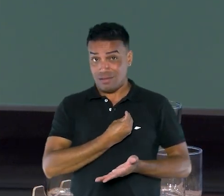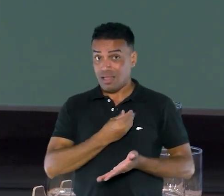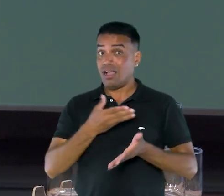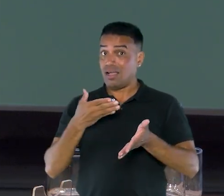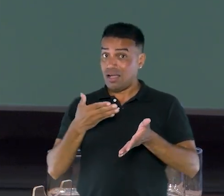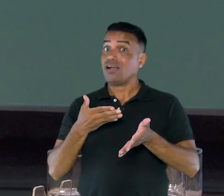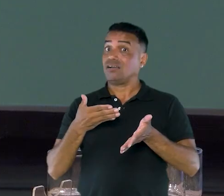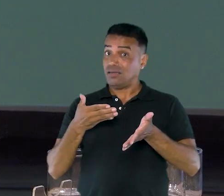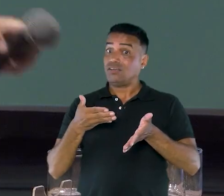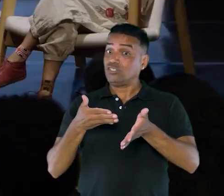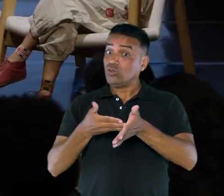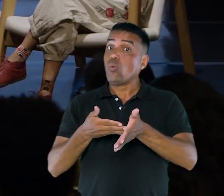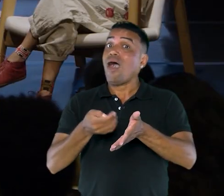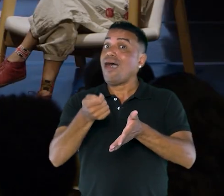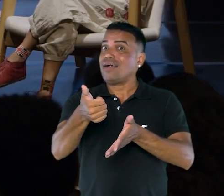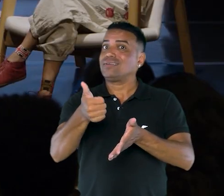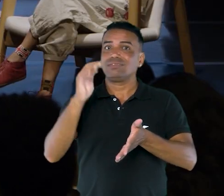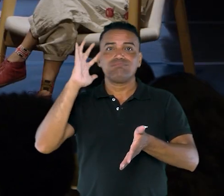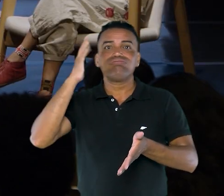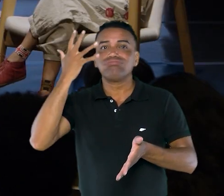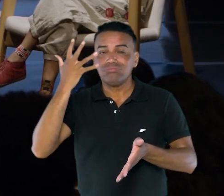afogar.